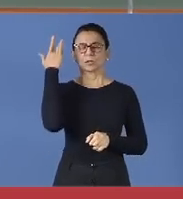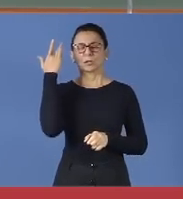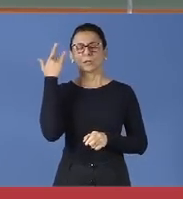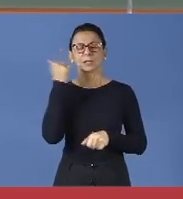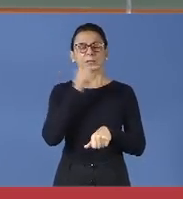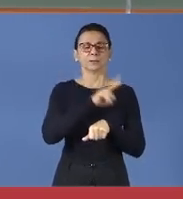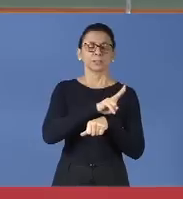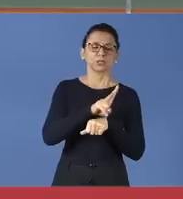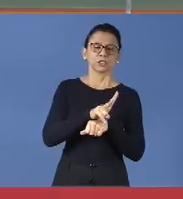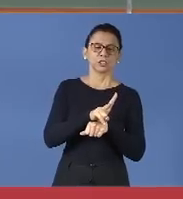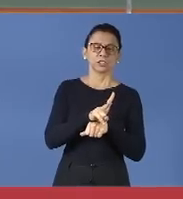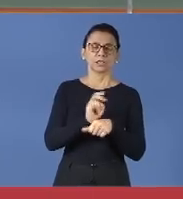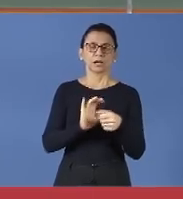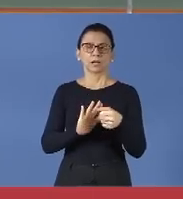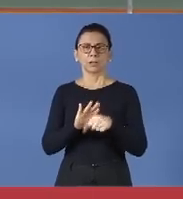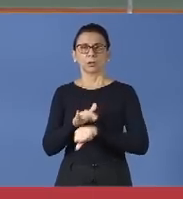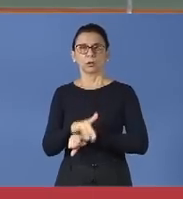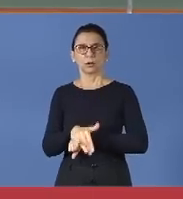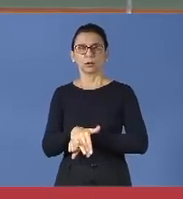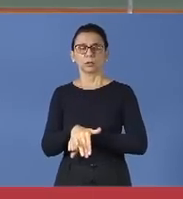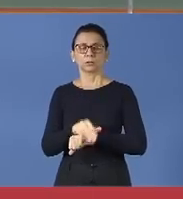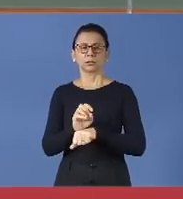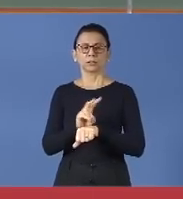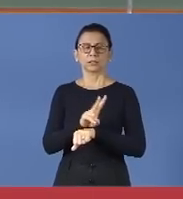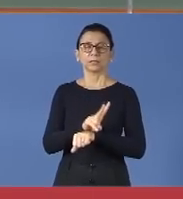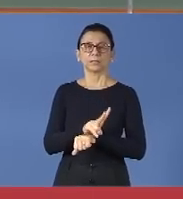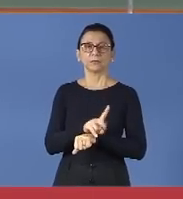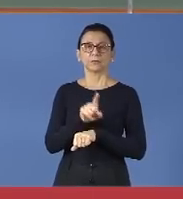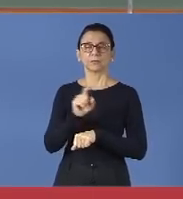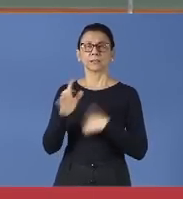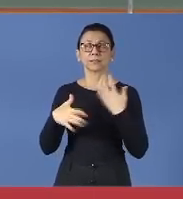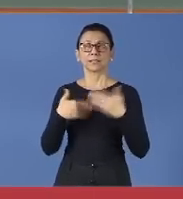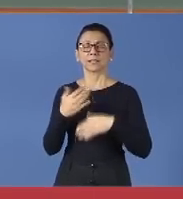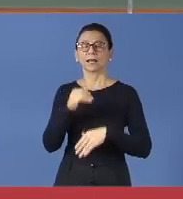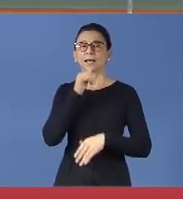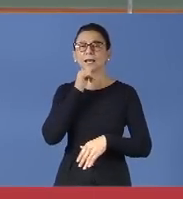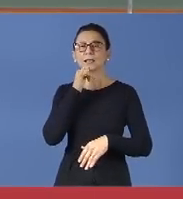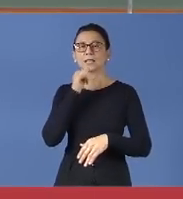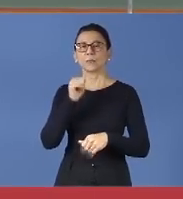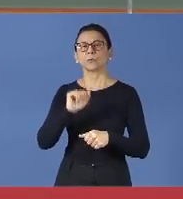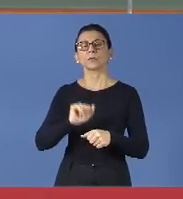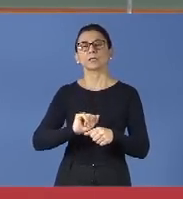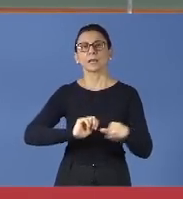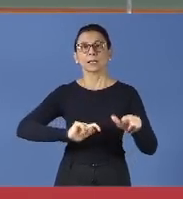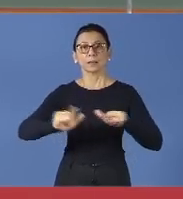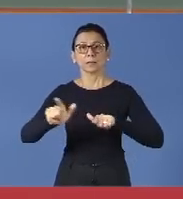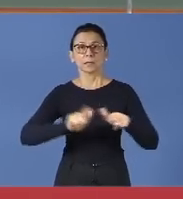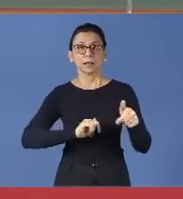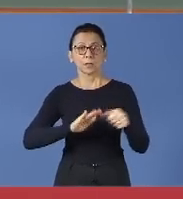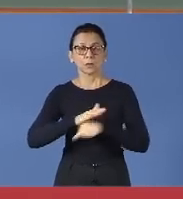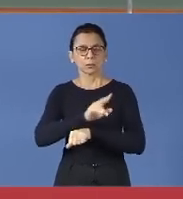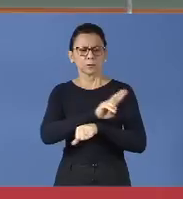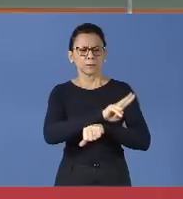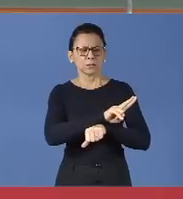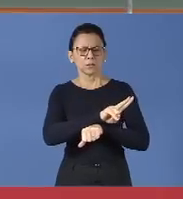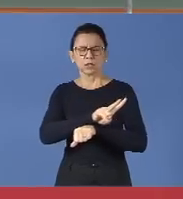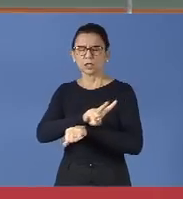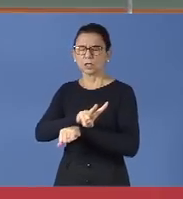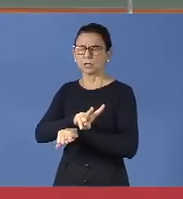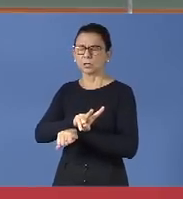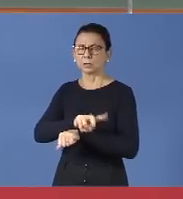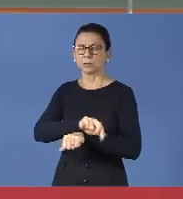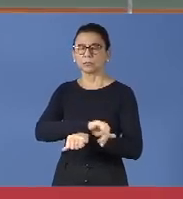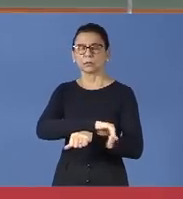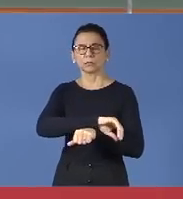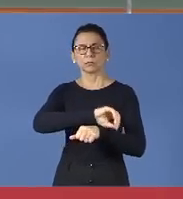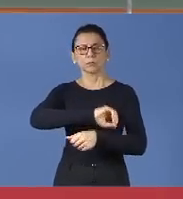trabalha à noite vigiando é o amanhecer, ou seja, a vigilância é saber que o amanhecer virá, que é o arrebatamento,